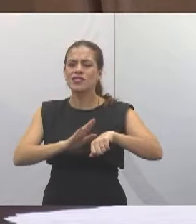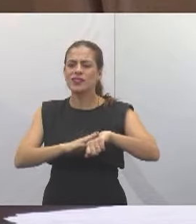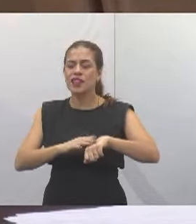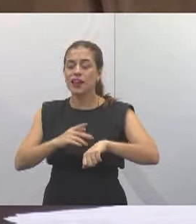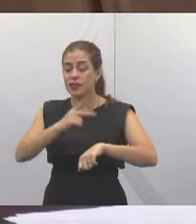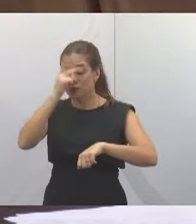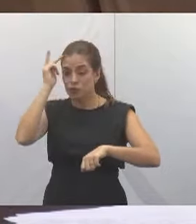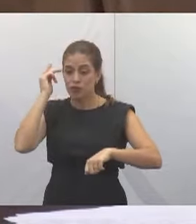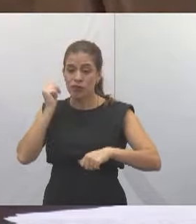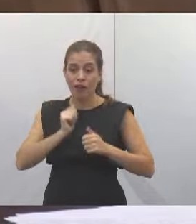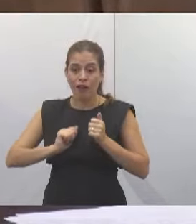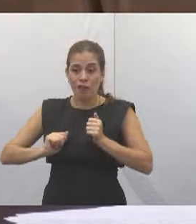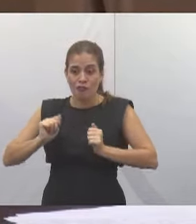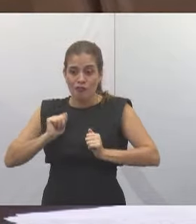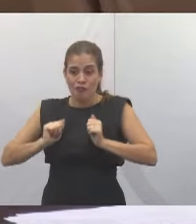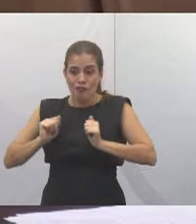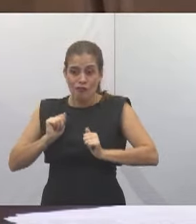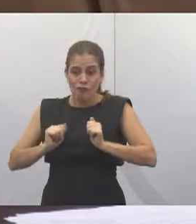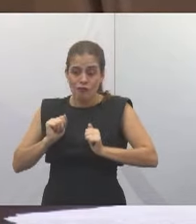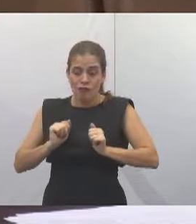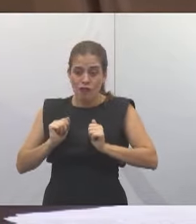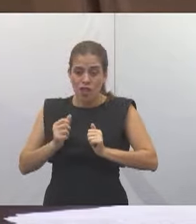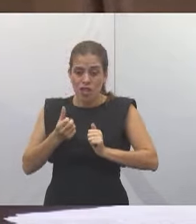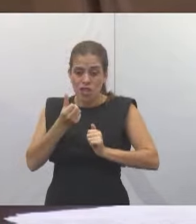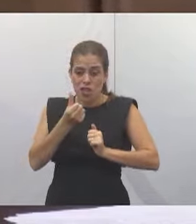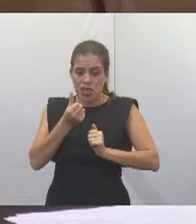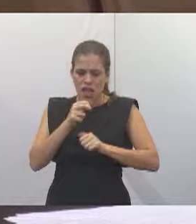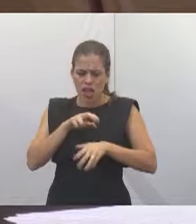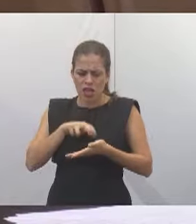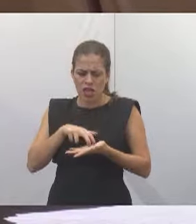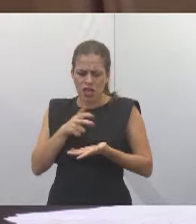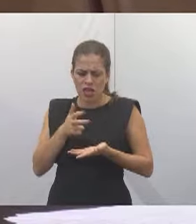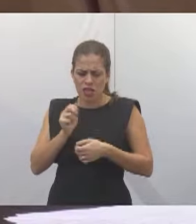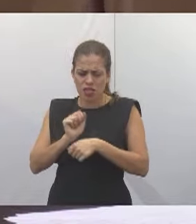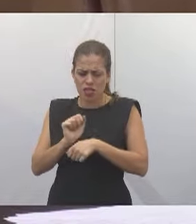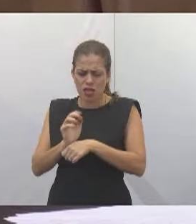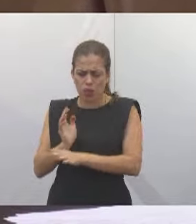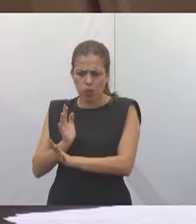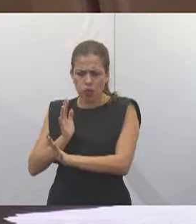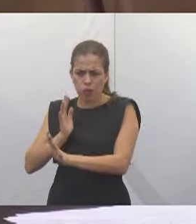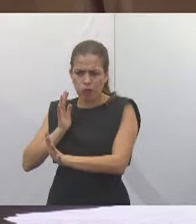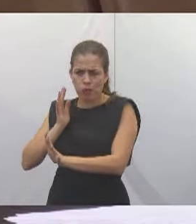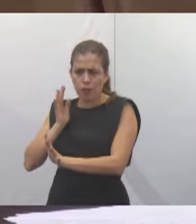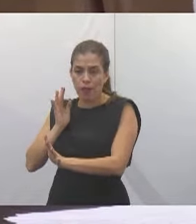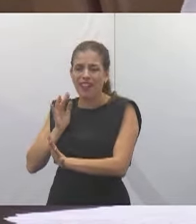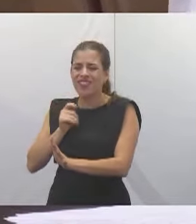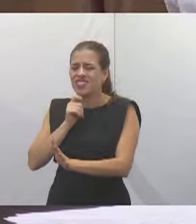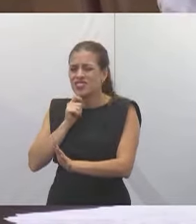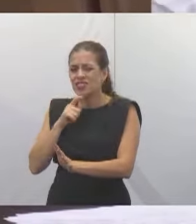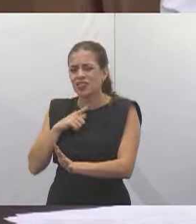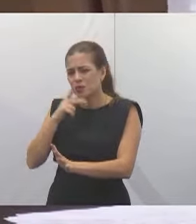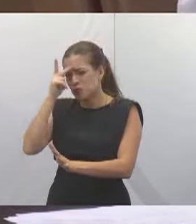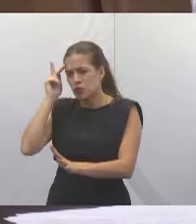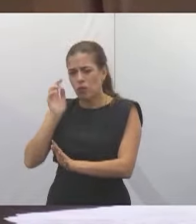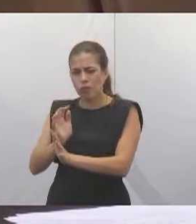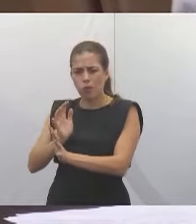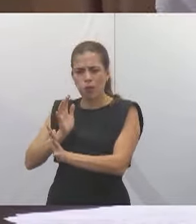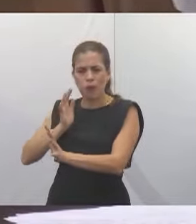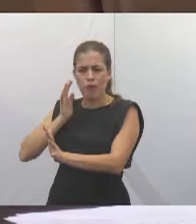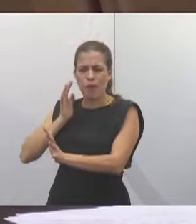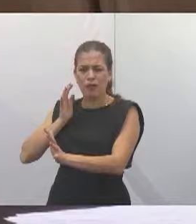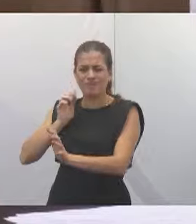manhã, mas 6 horas da manhã estão lá de pé, por lá de fora, esperando abrir. E ainda continua essa cena das pessoas por lá de fora. Será que não